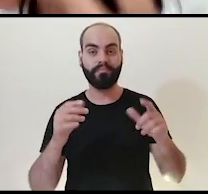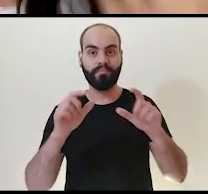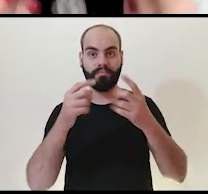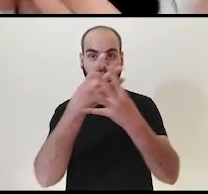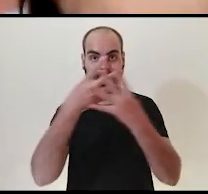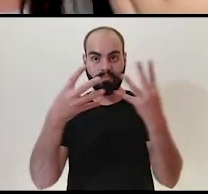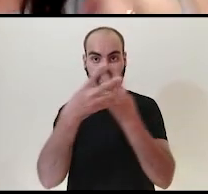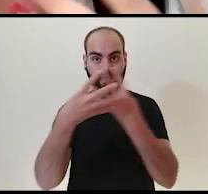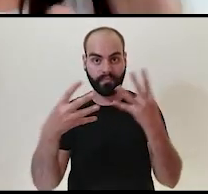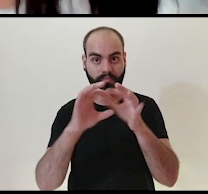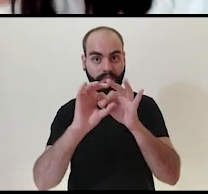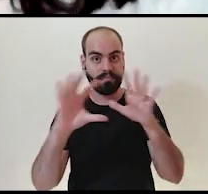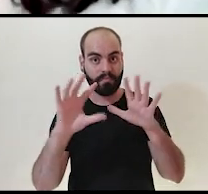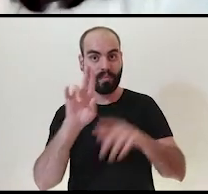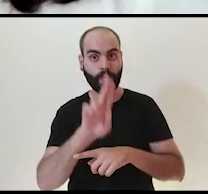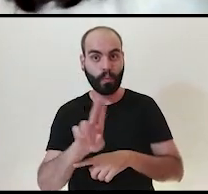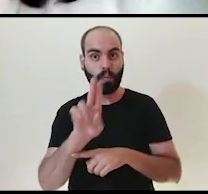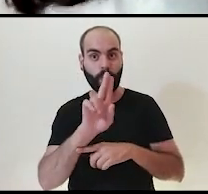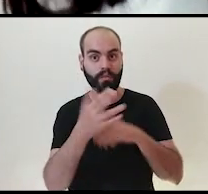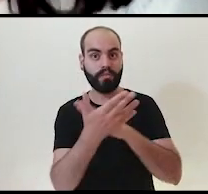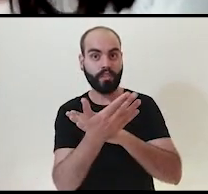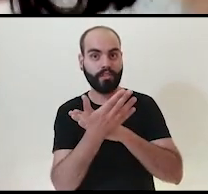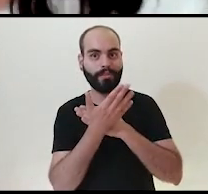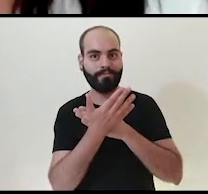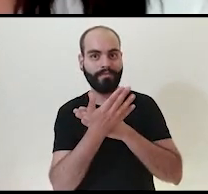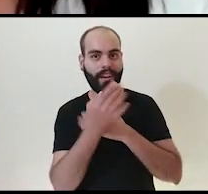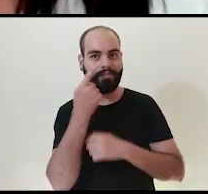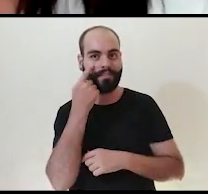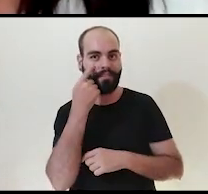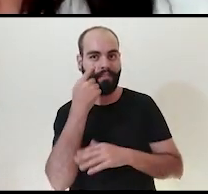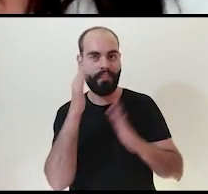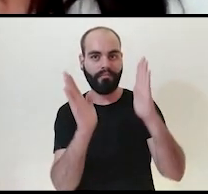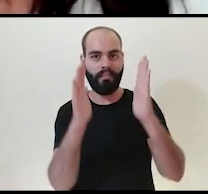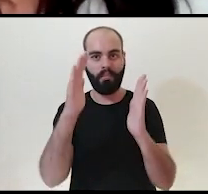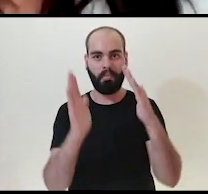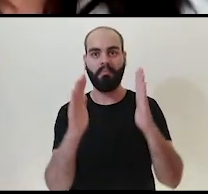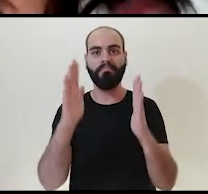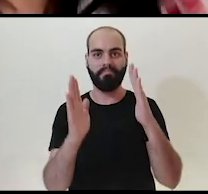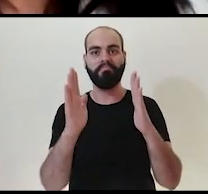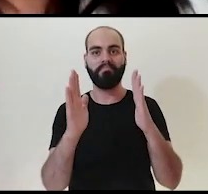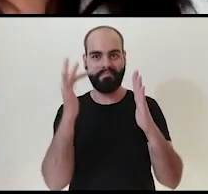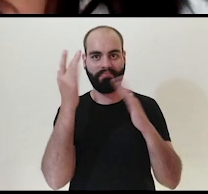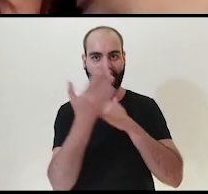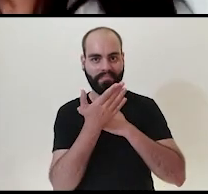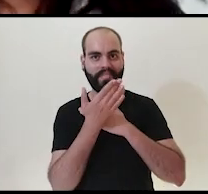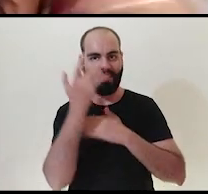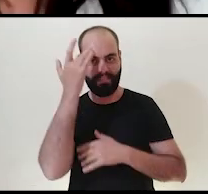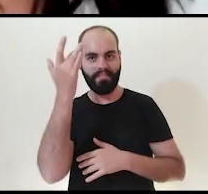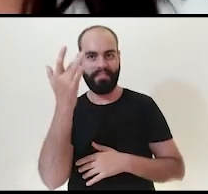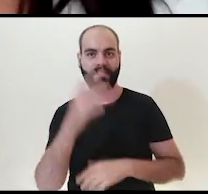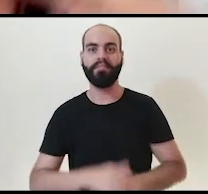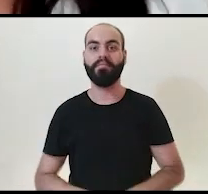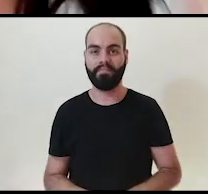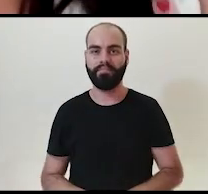a tendência dela já te passar um desconforto, porque você vai bater o olho e vai perceber, né, Aline? Vai ajudar também